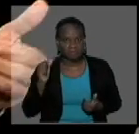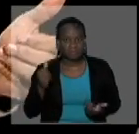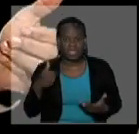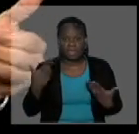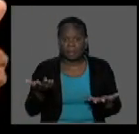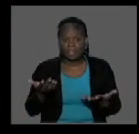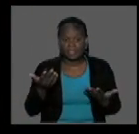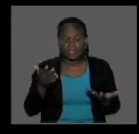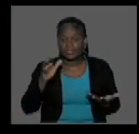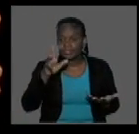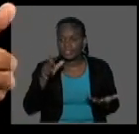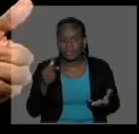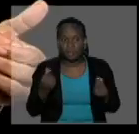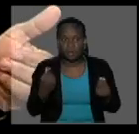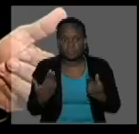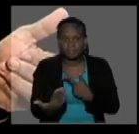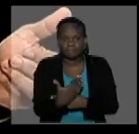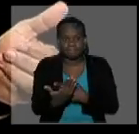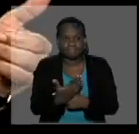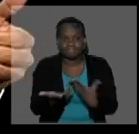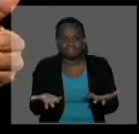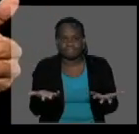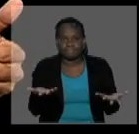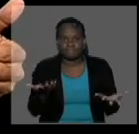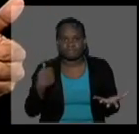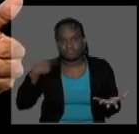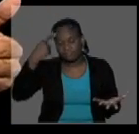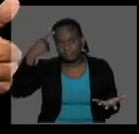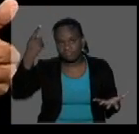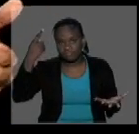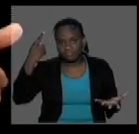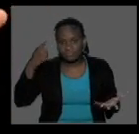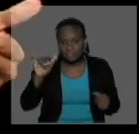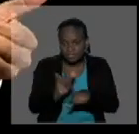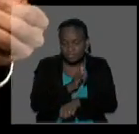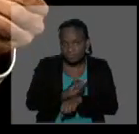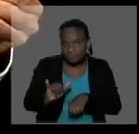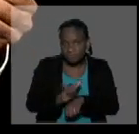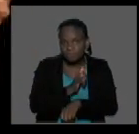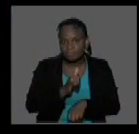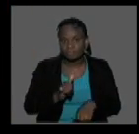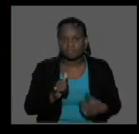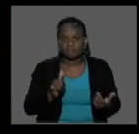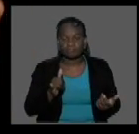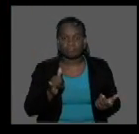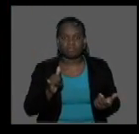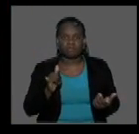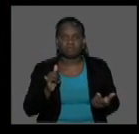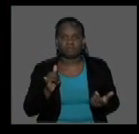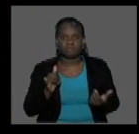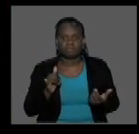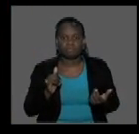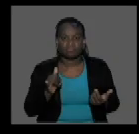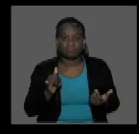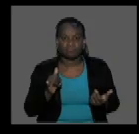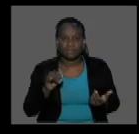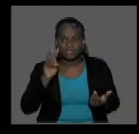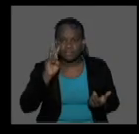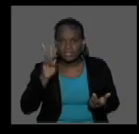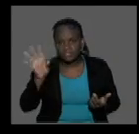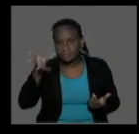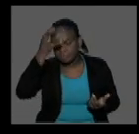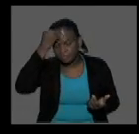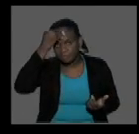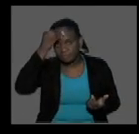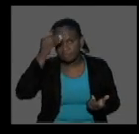como defesa, eu acho que, como estratégia, um pouco se